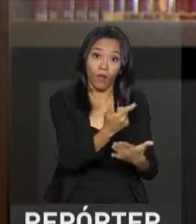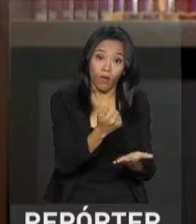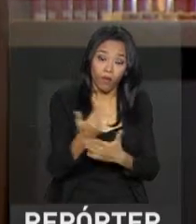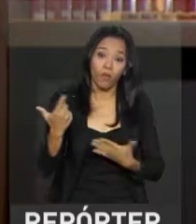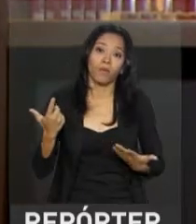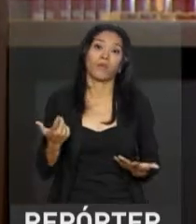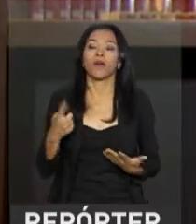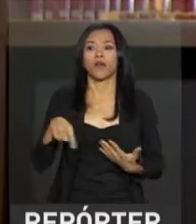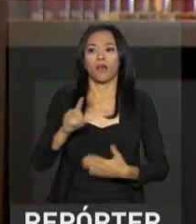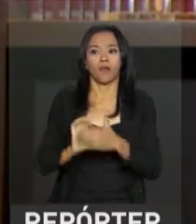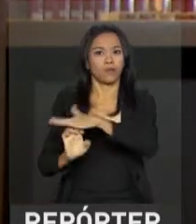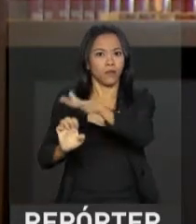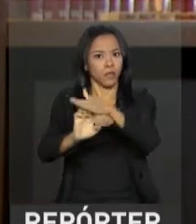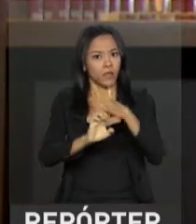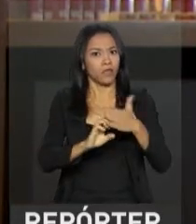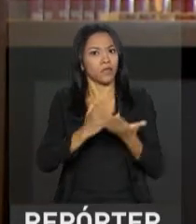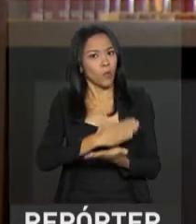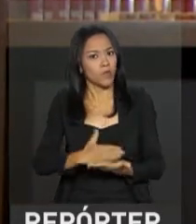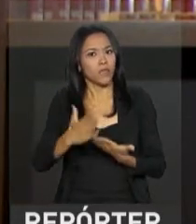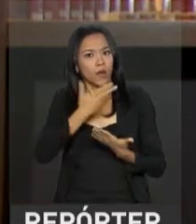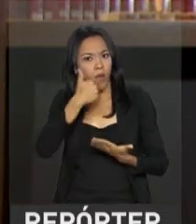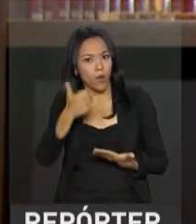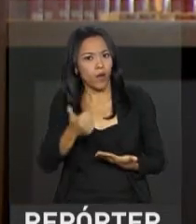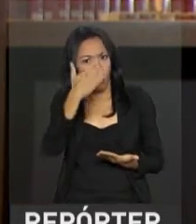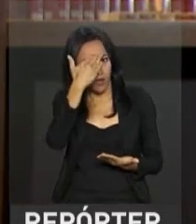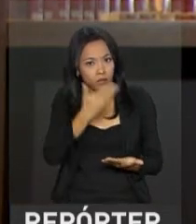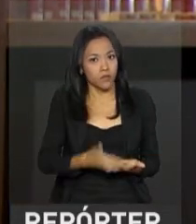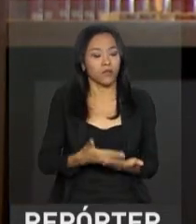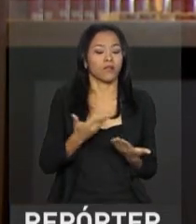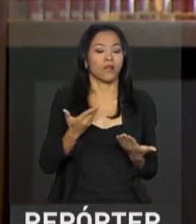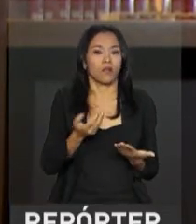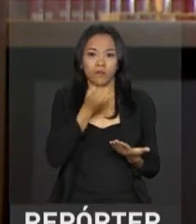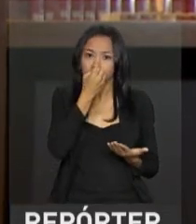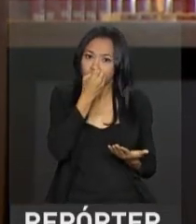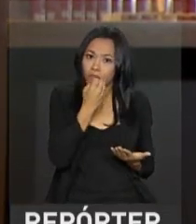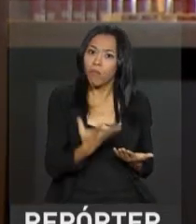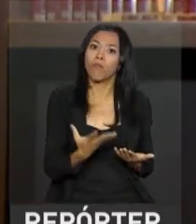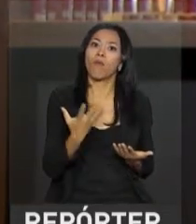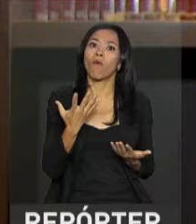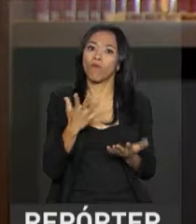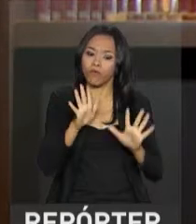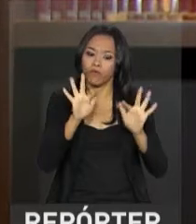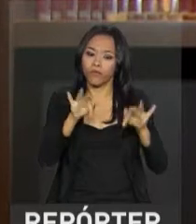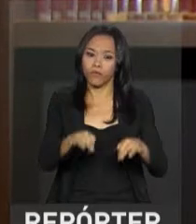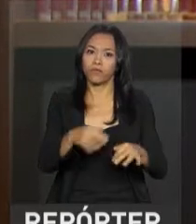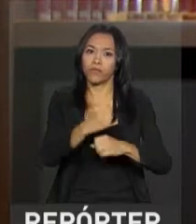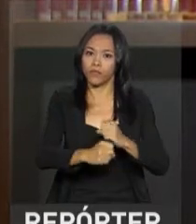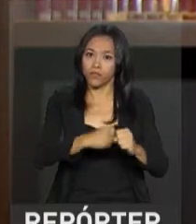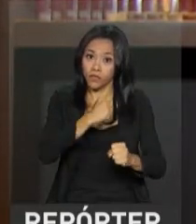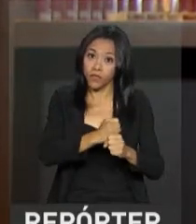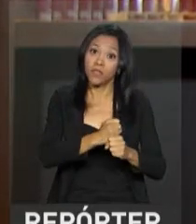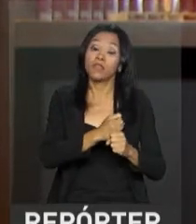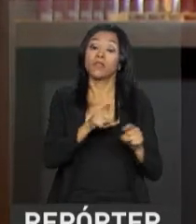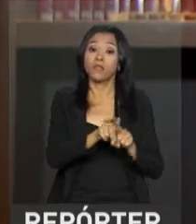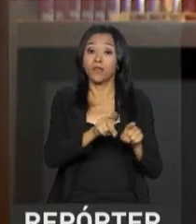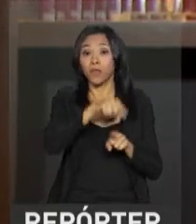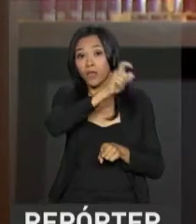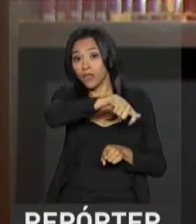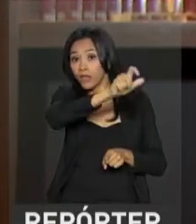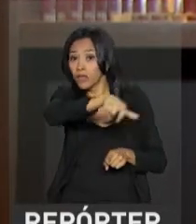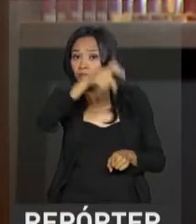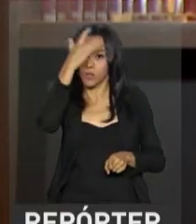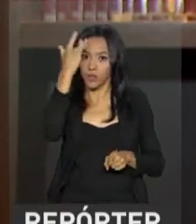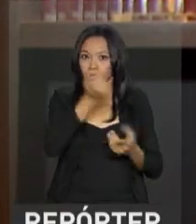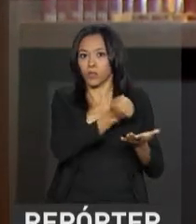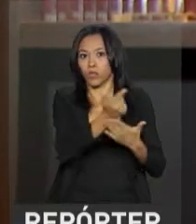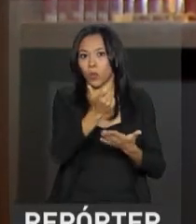empresários começaram a melhorar os seus estoques, acreditar num bom resultado desse fim de ano, e os próprios consumidores, mesmo